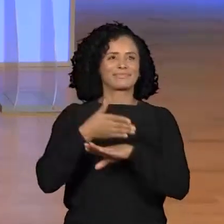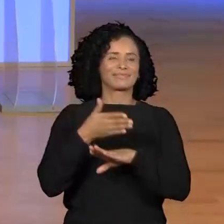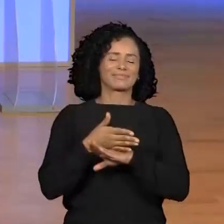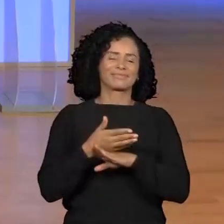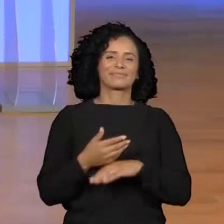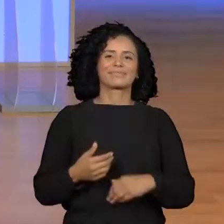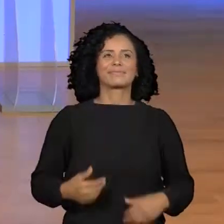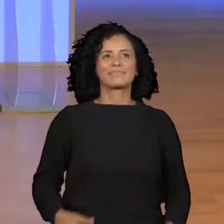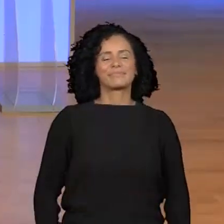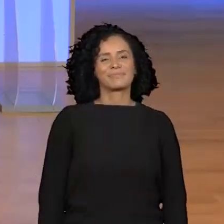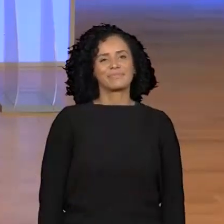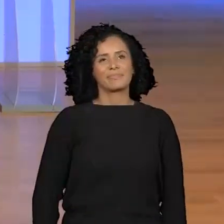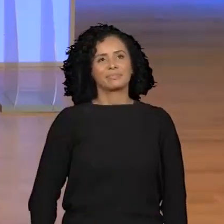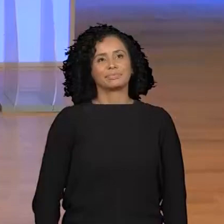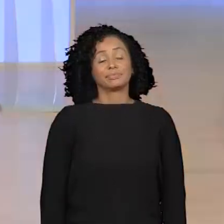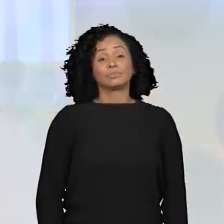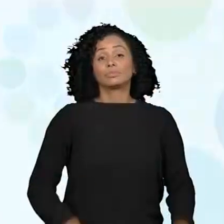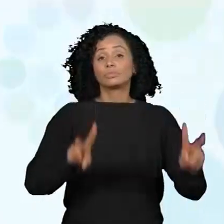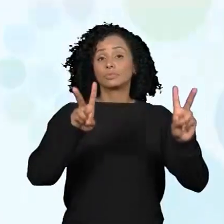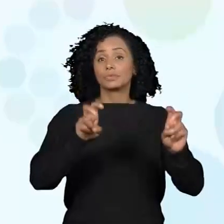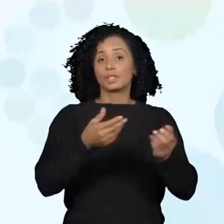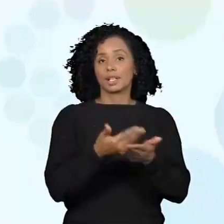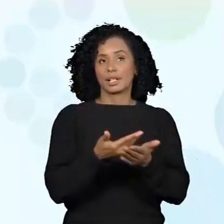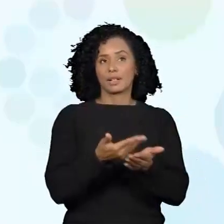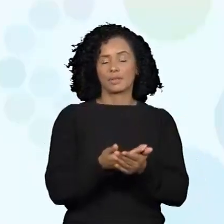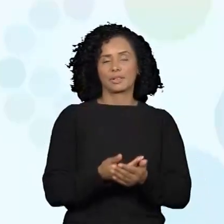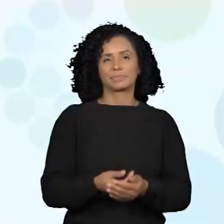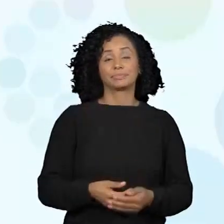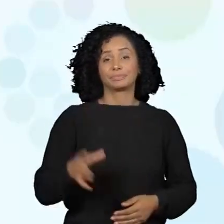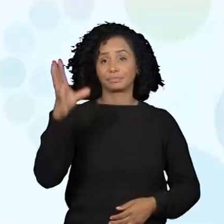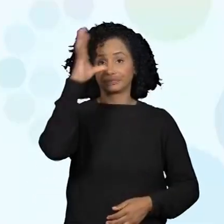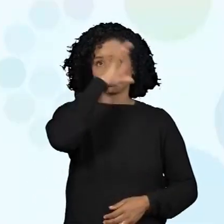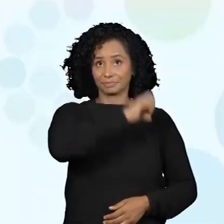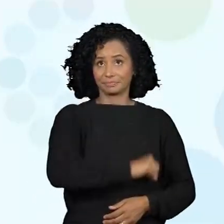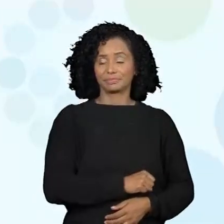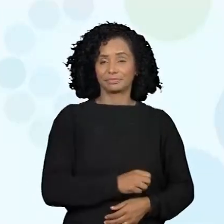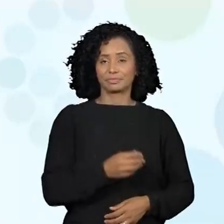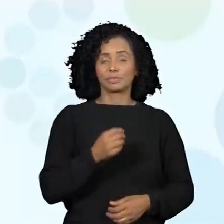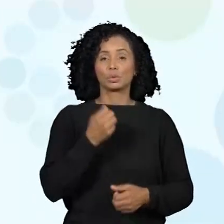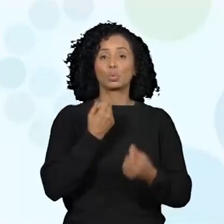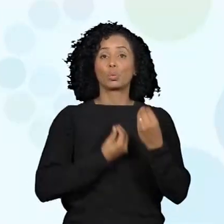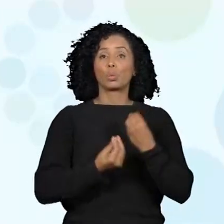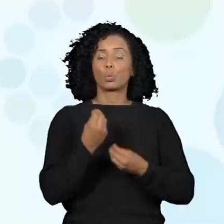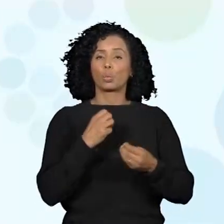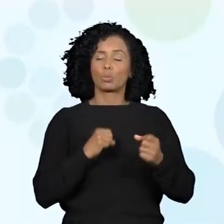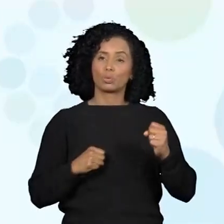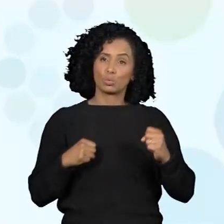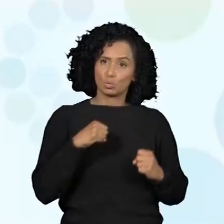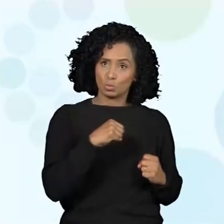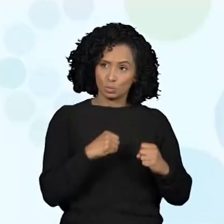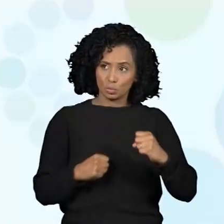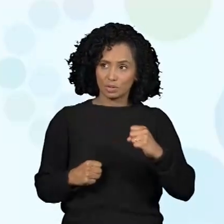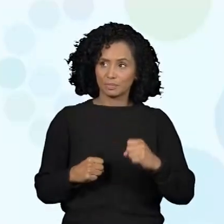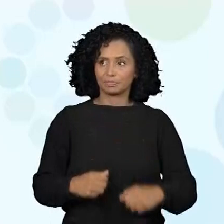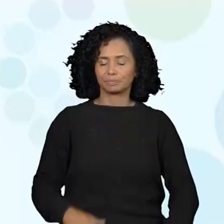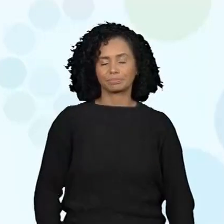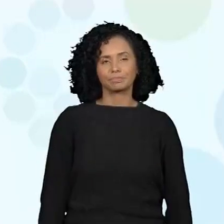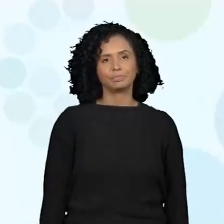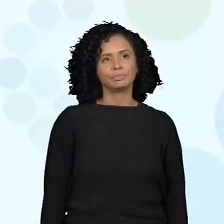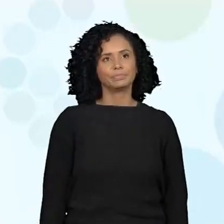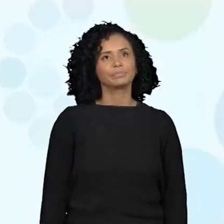parceria. E o título da aula de hoje, Aprendendo Mais sobre as Lutas. Então, já temos